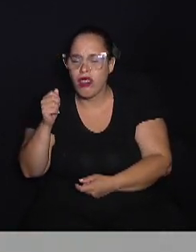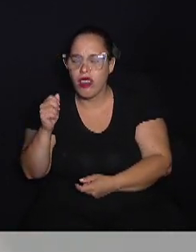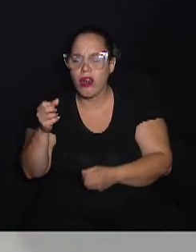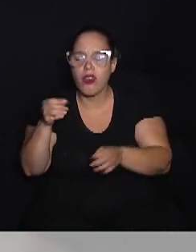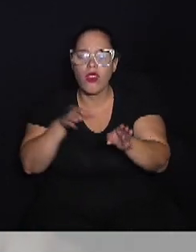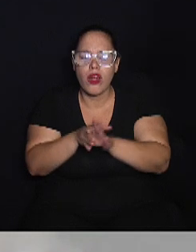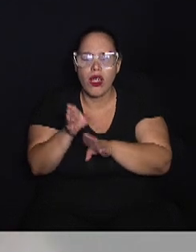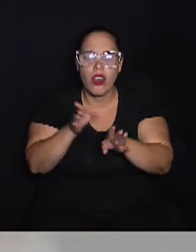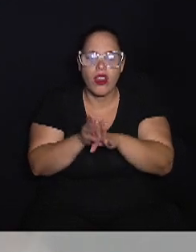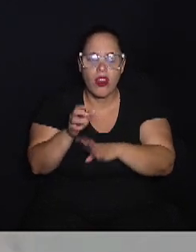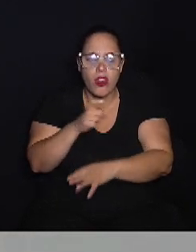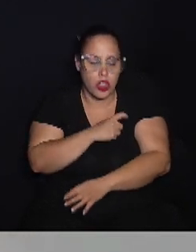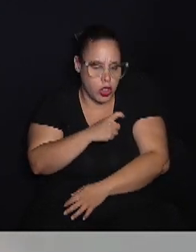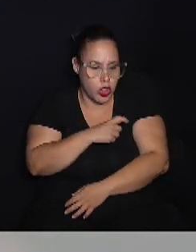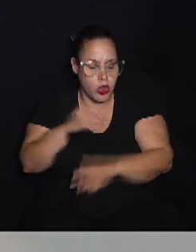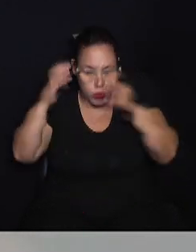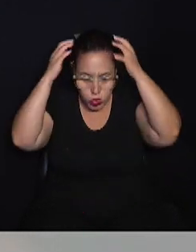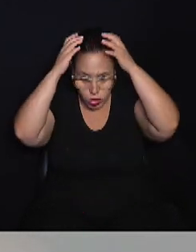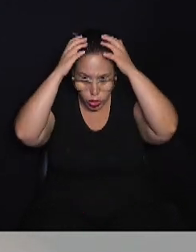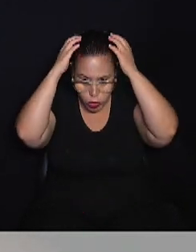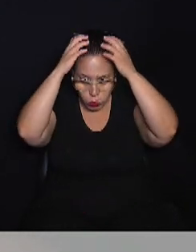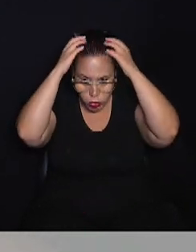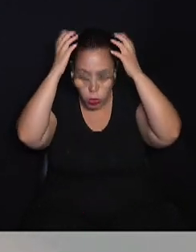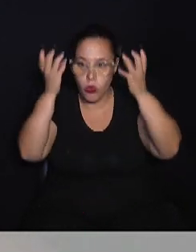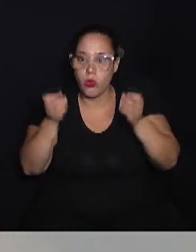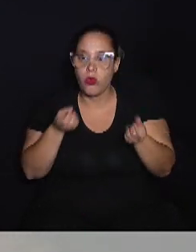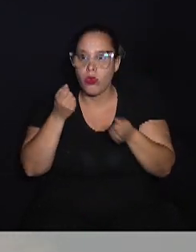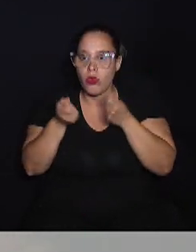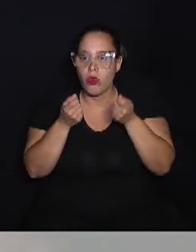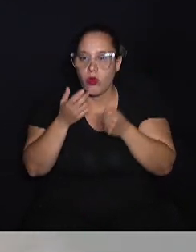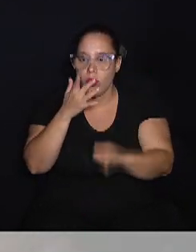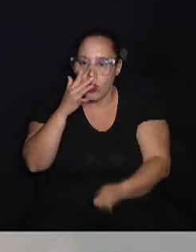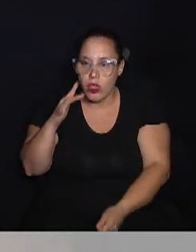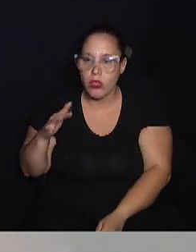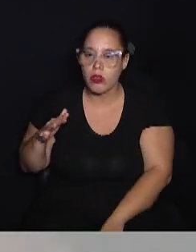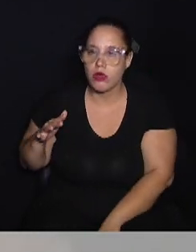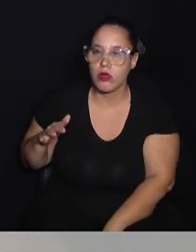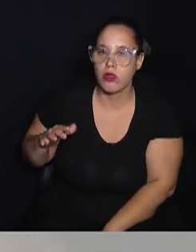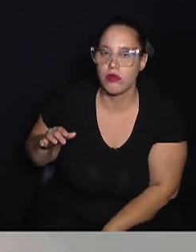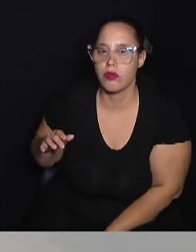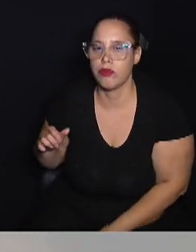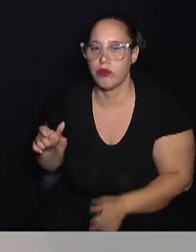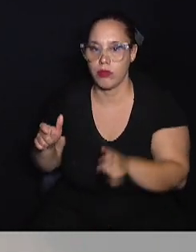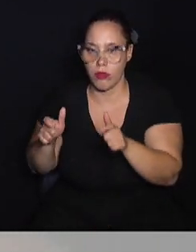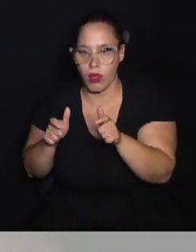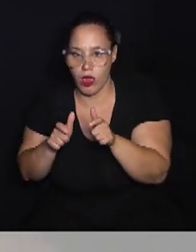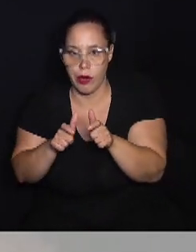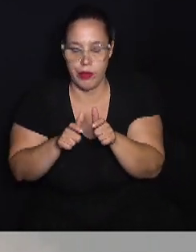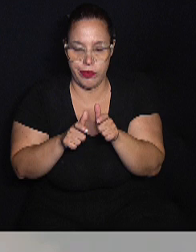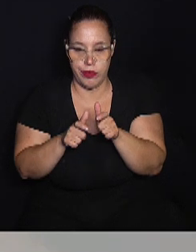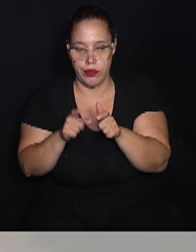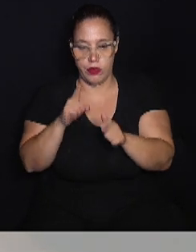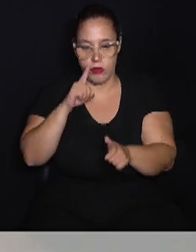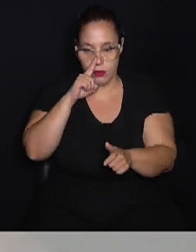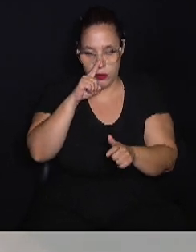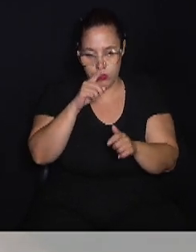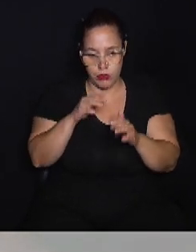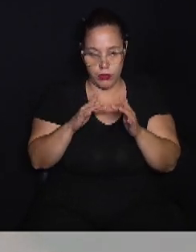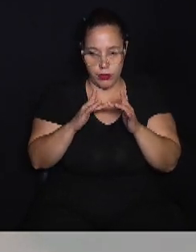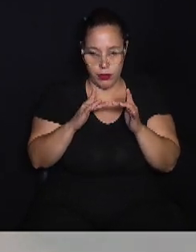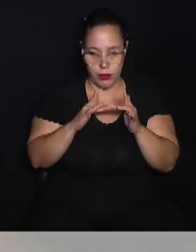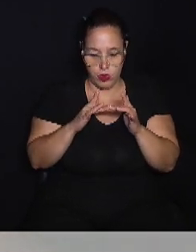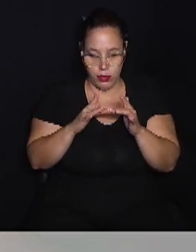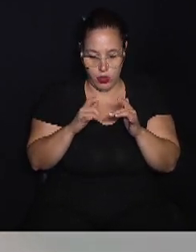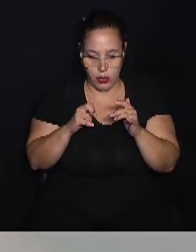indica qual shampoo Geralmente as linhas infantis diminuem aí o risco de um contato com